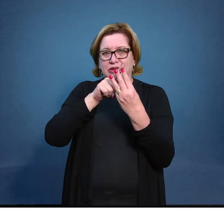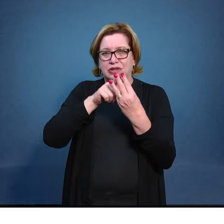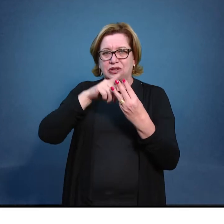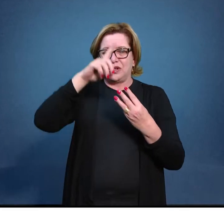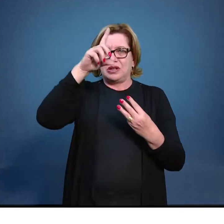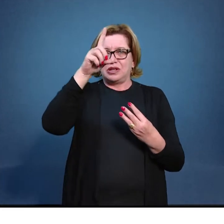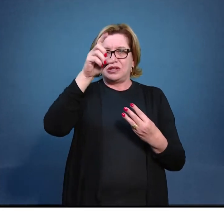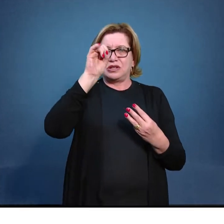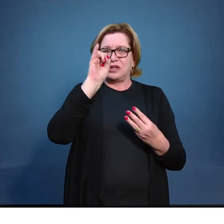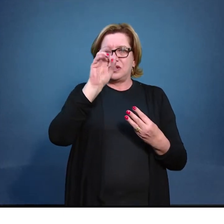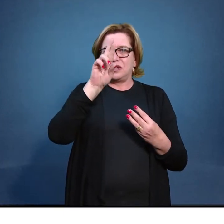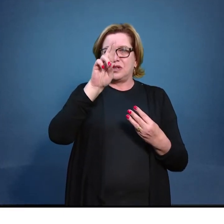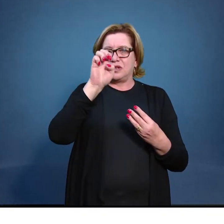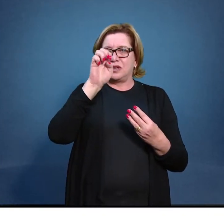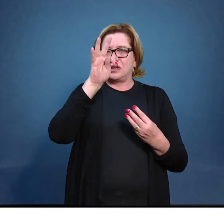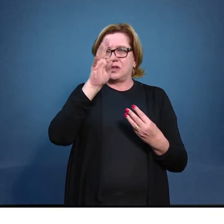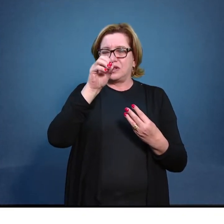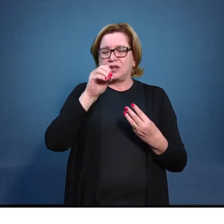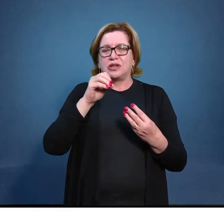lançamento direto. O